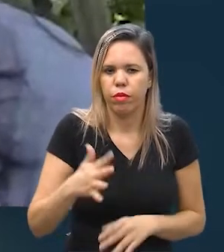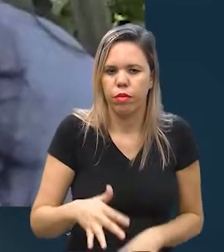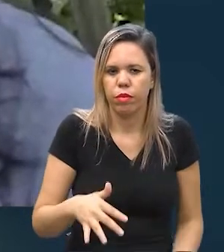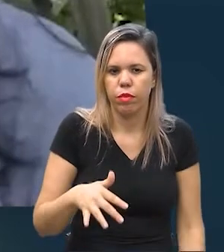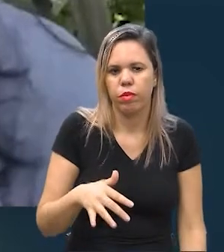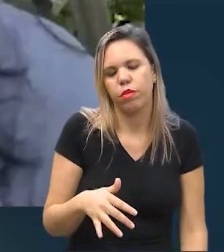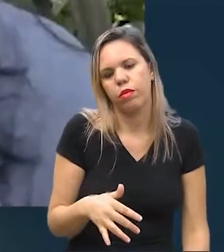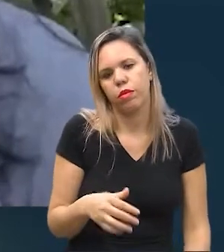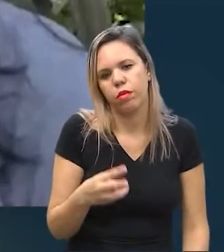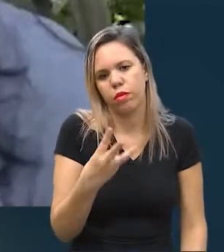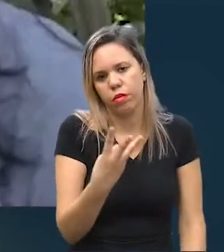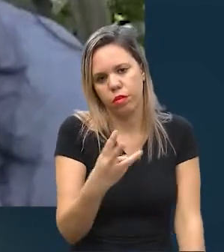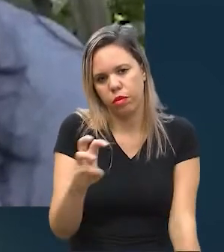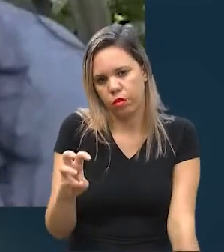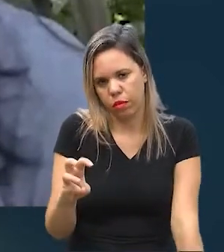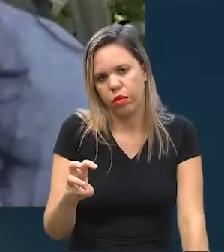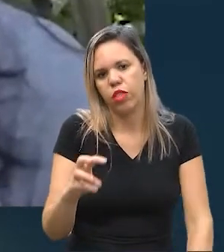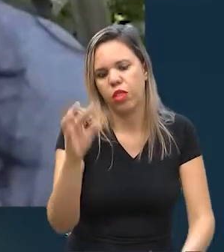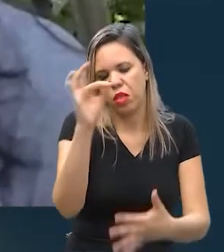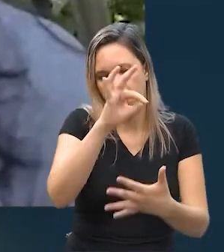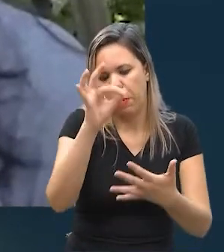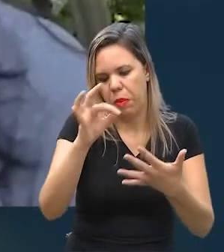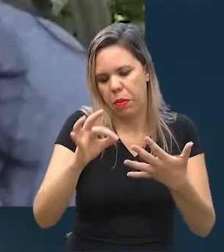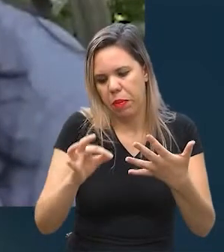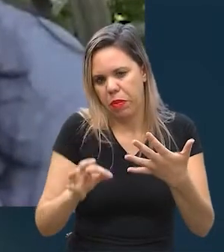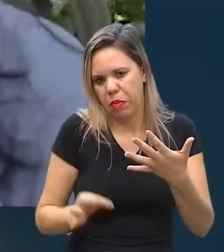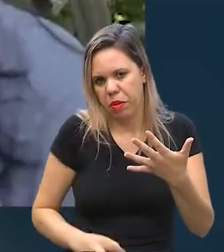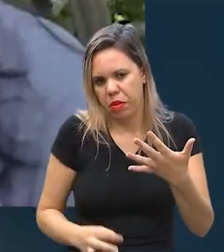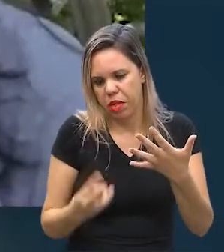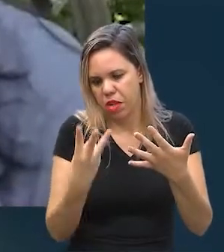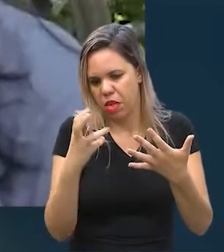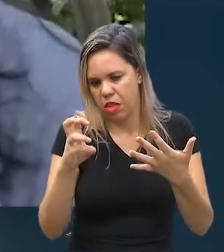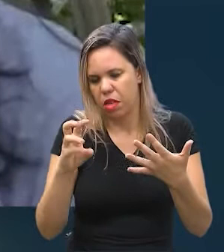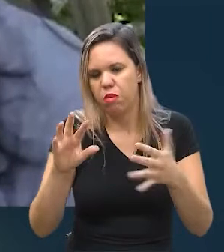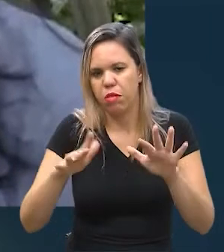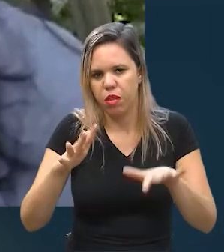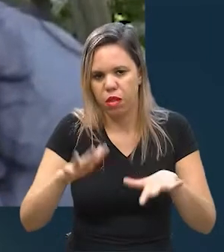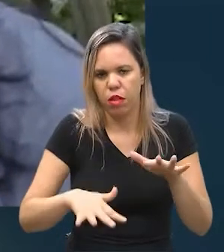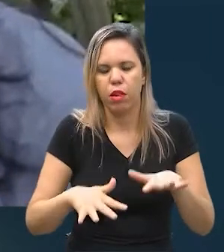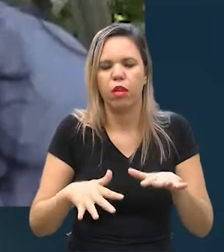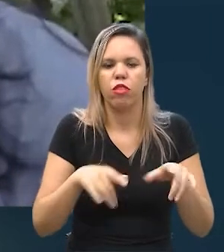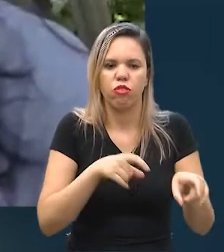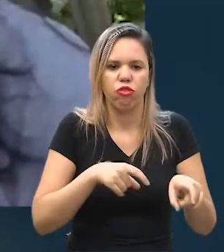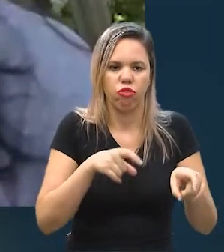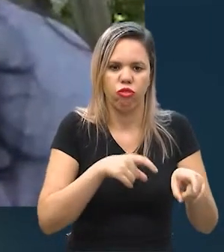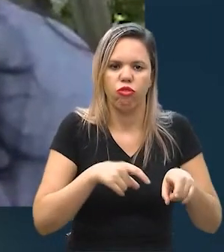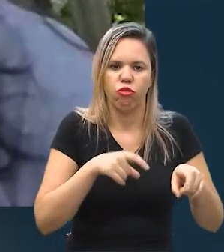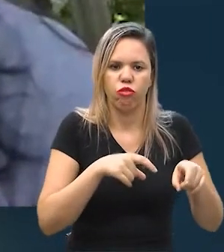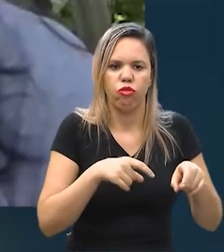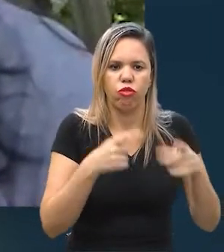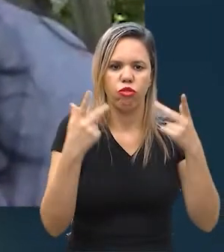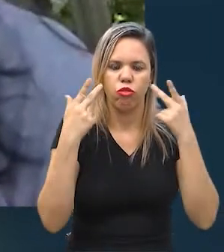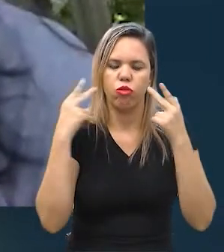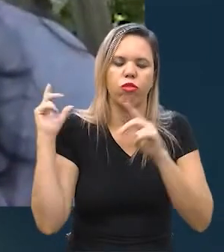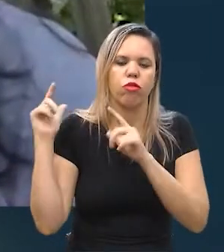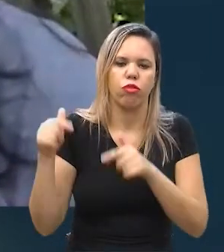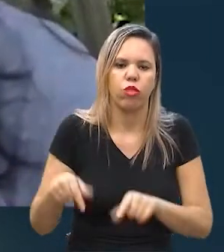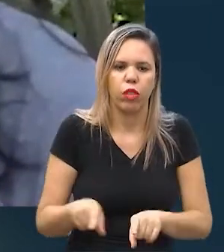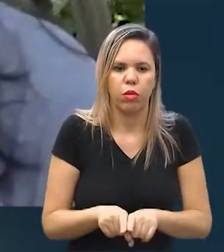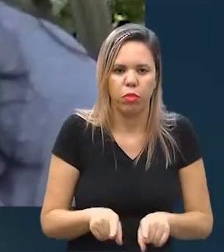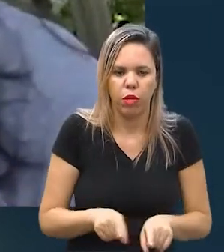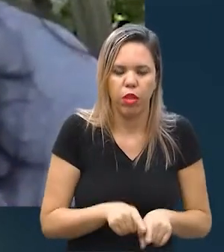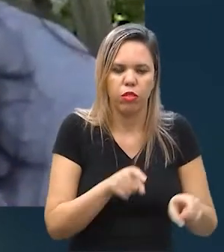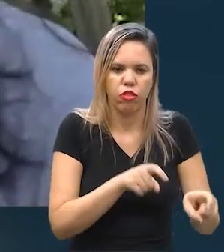menos cerca de uns 35 itens, entre produtos de agricultura convencional, produtos de